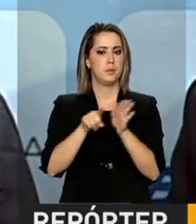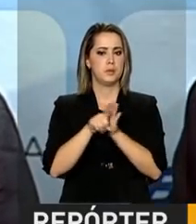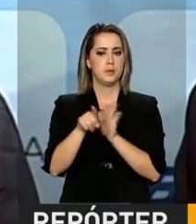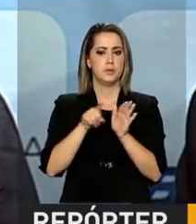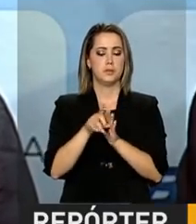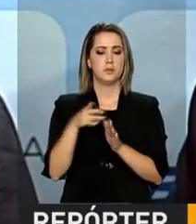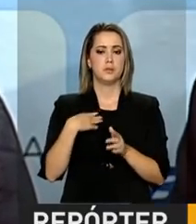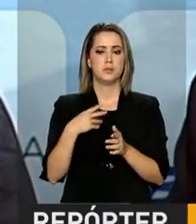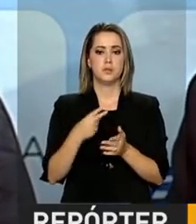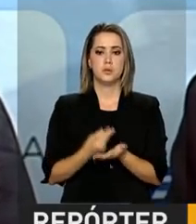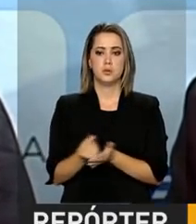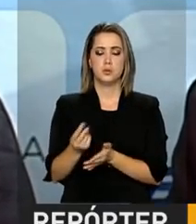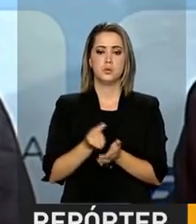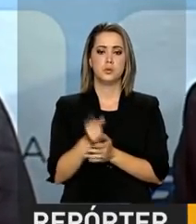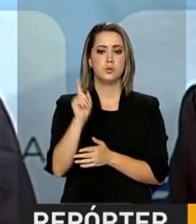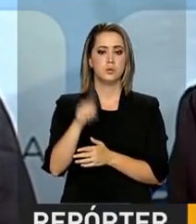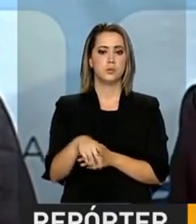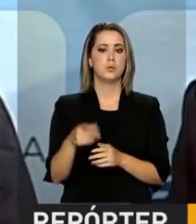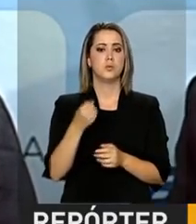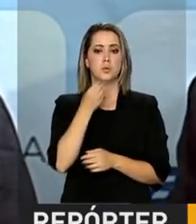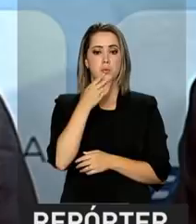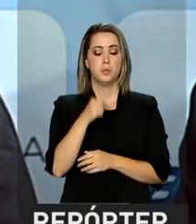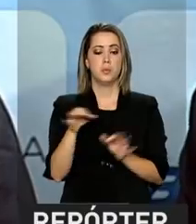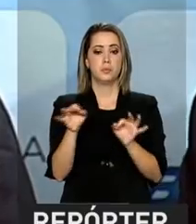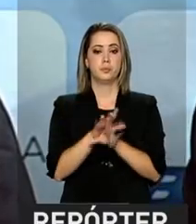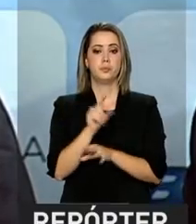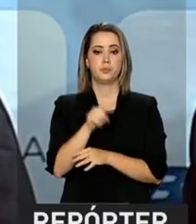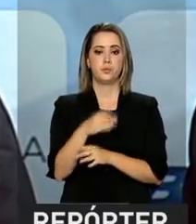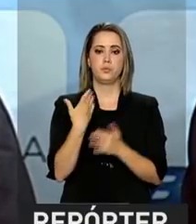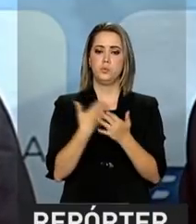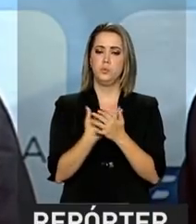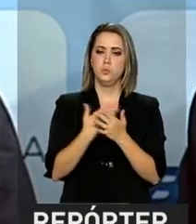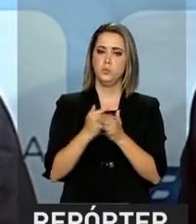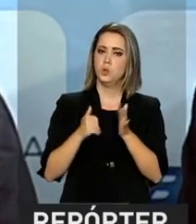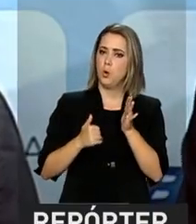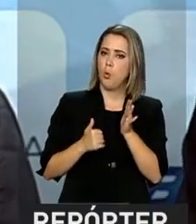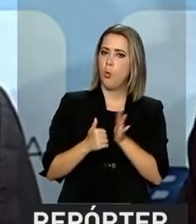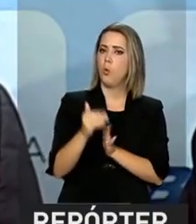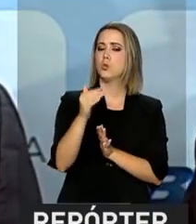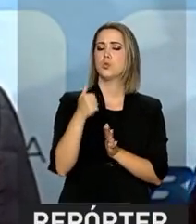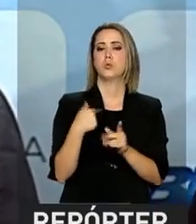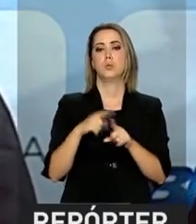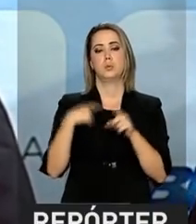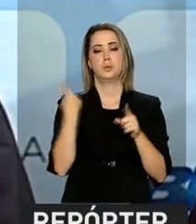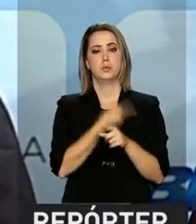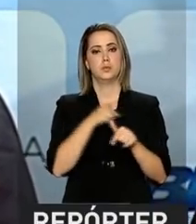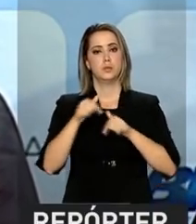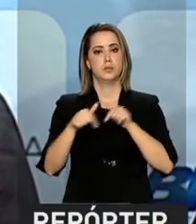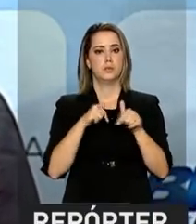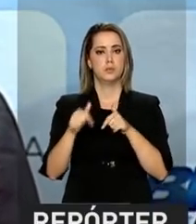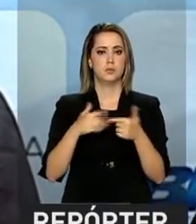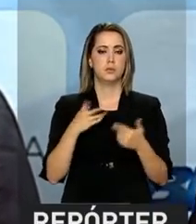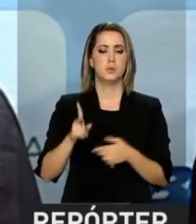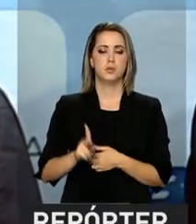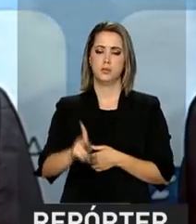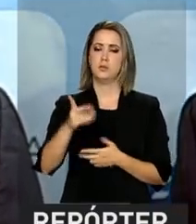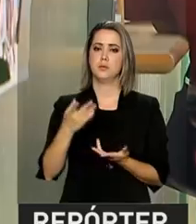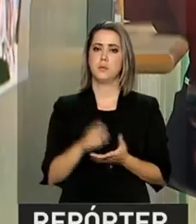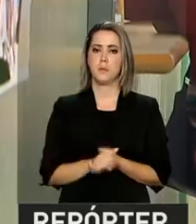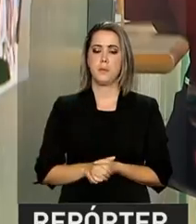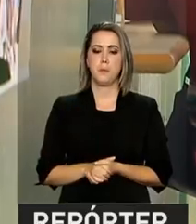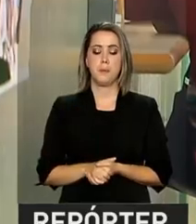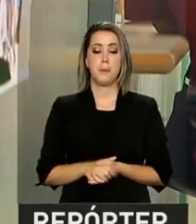e de recursos foi suficiente para demonstrar. Os estudos vão continuar, mas nós vamos continuar trabalhando na rotina o combate à